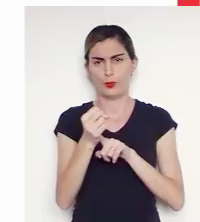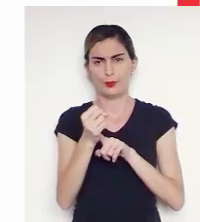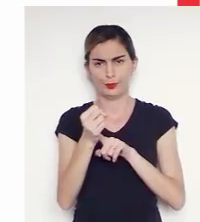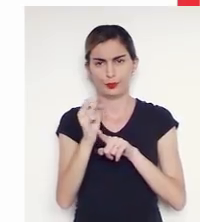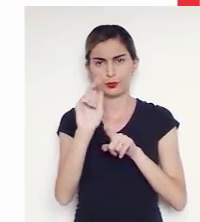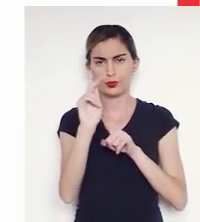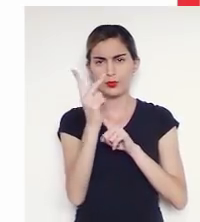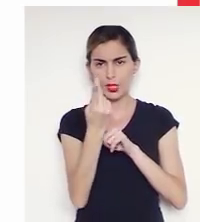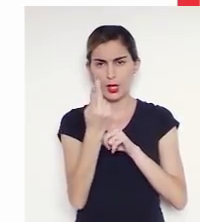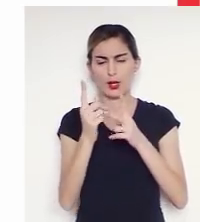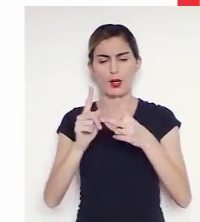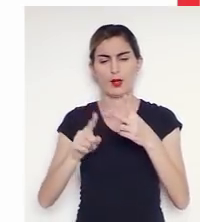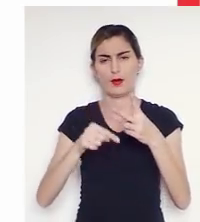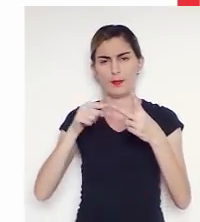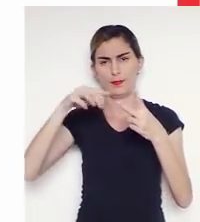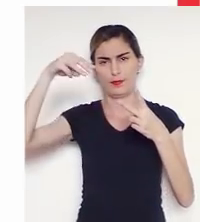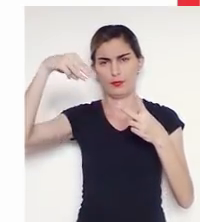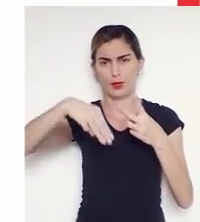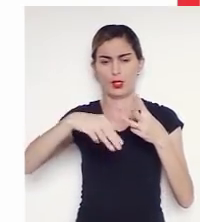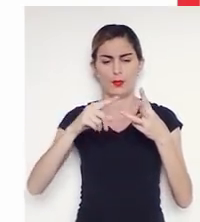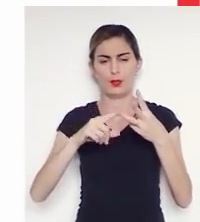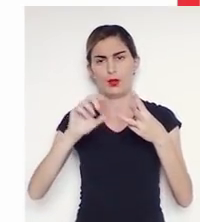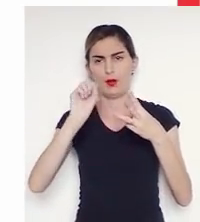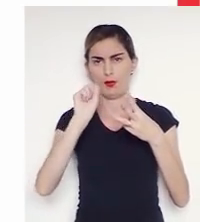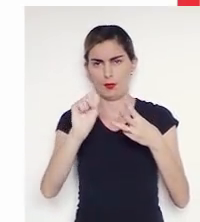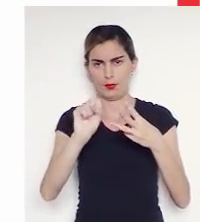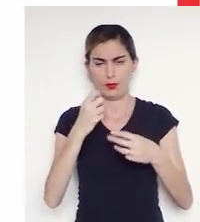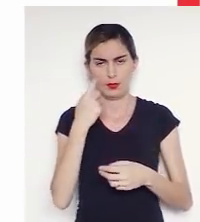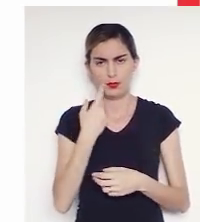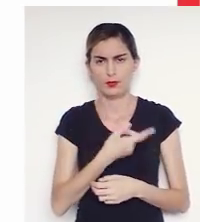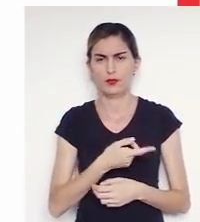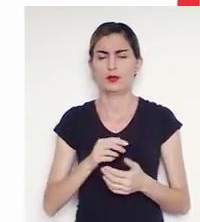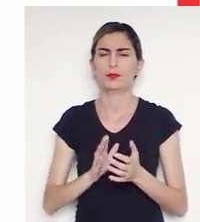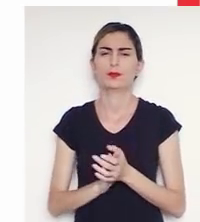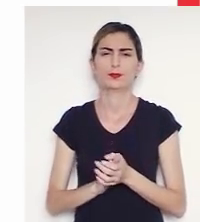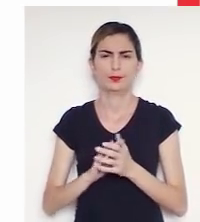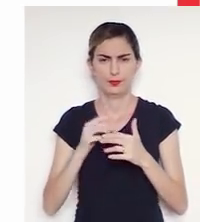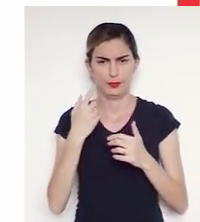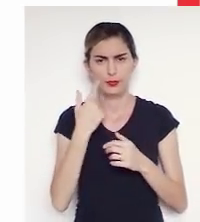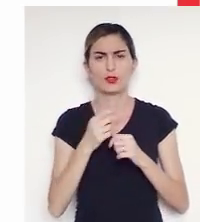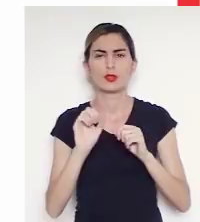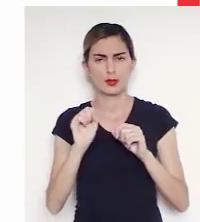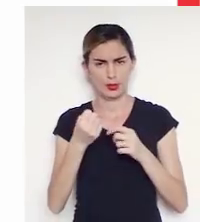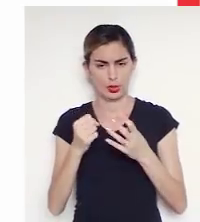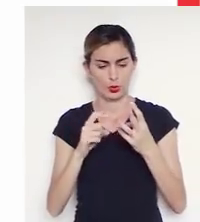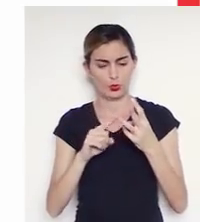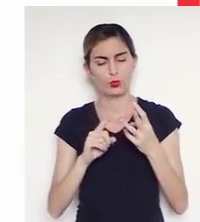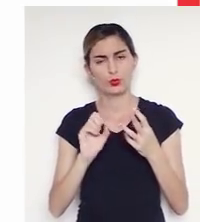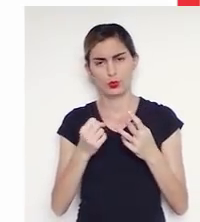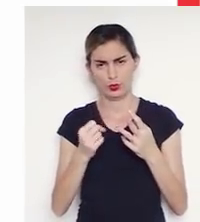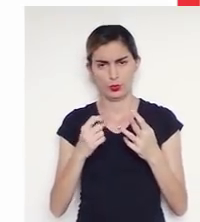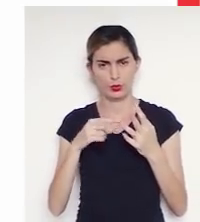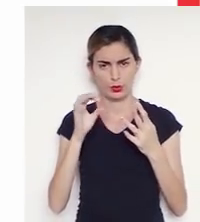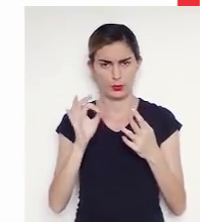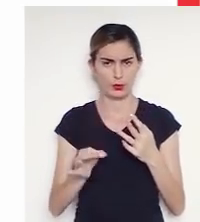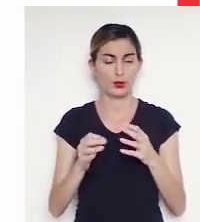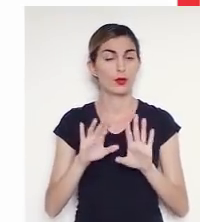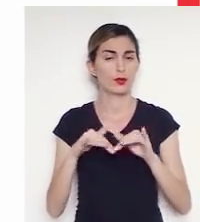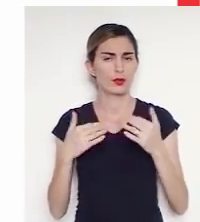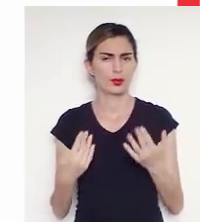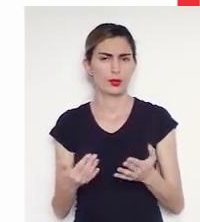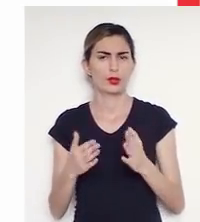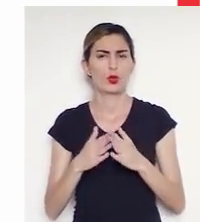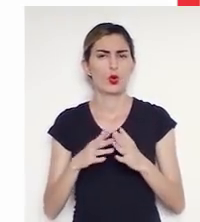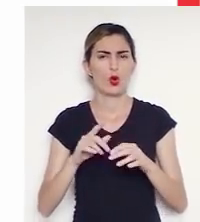Lembrando que a unidade fundamental aqui no Sistema Internacional de Unidades é justamente o segundo, ok? Tá bom?